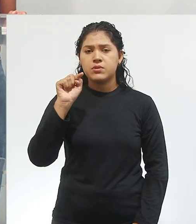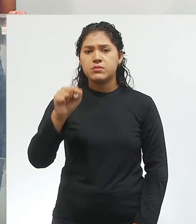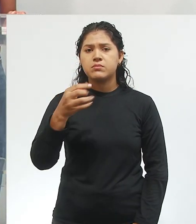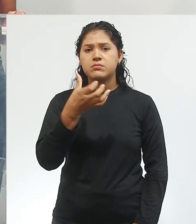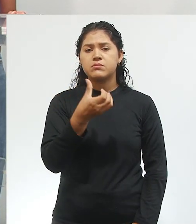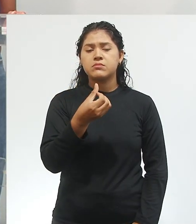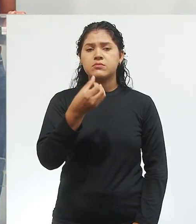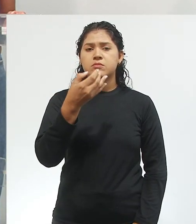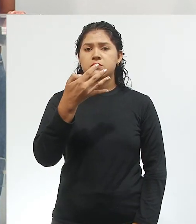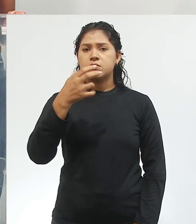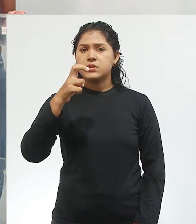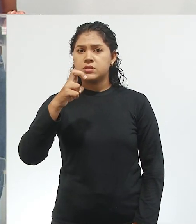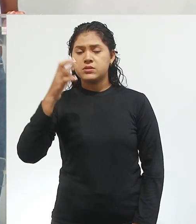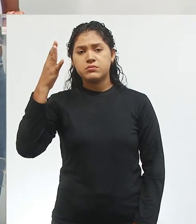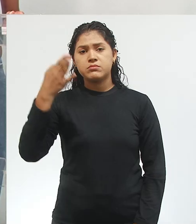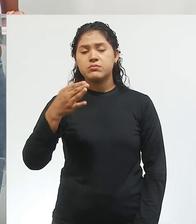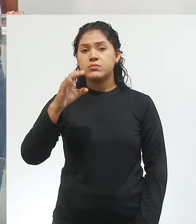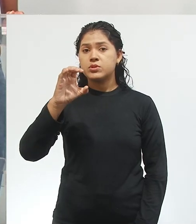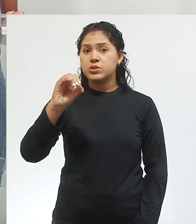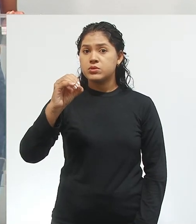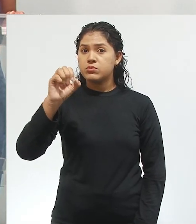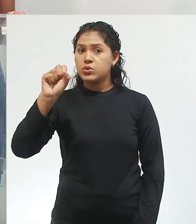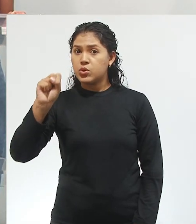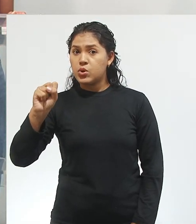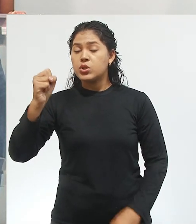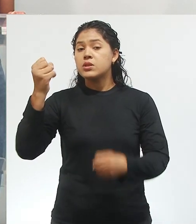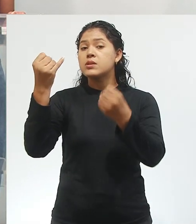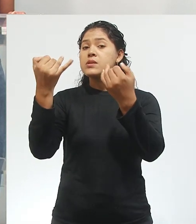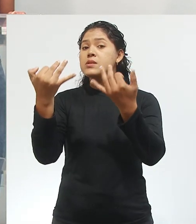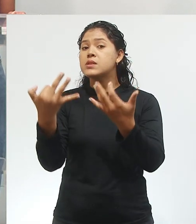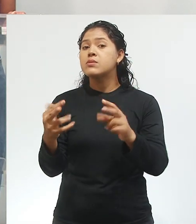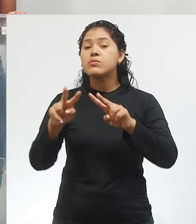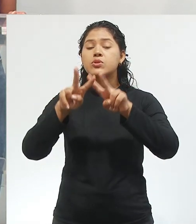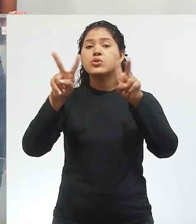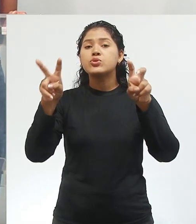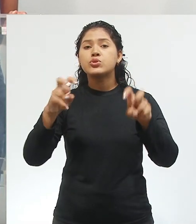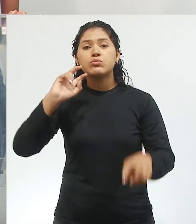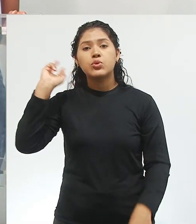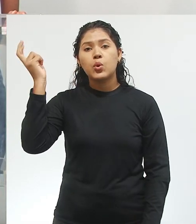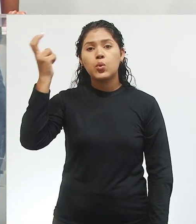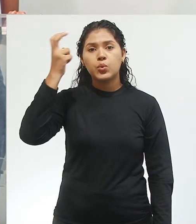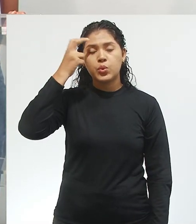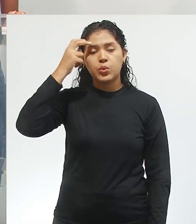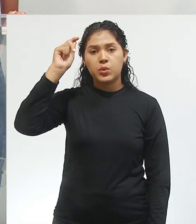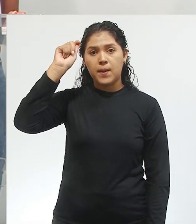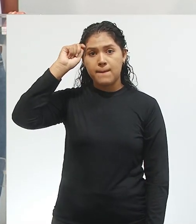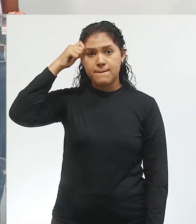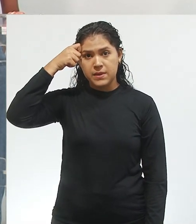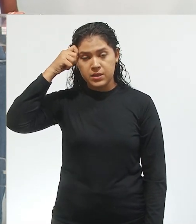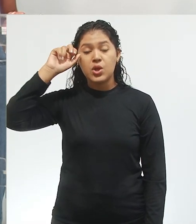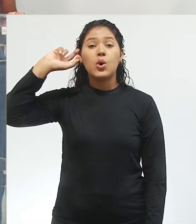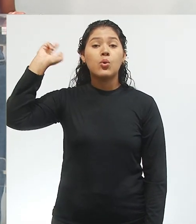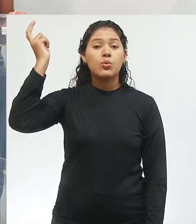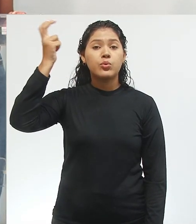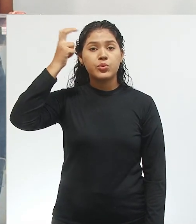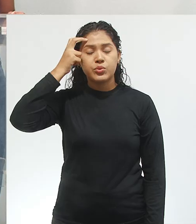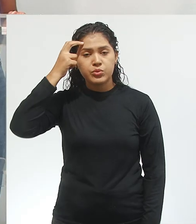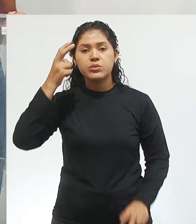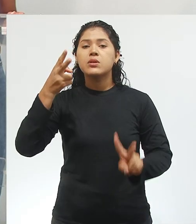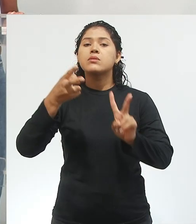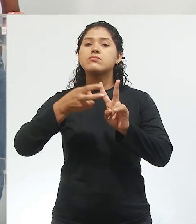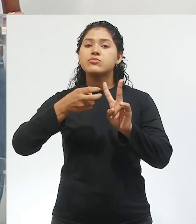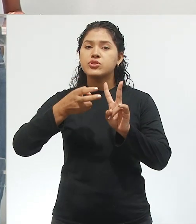10.645/08, que trata da obrigatoriedade do ensino da cultura africana e afro-brasileira e indígena nos